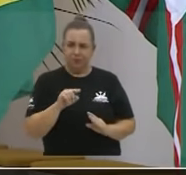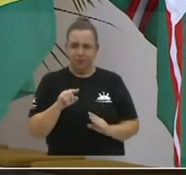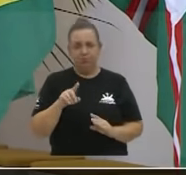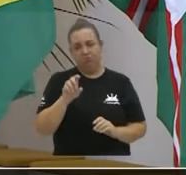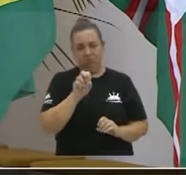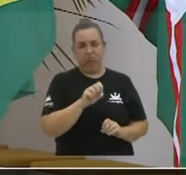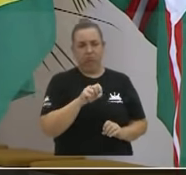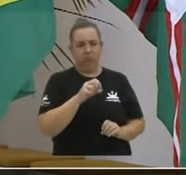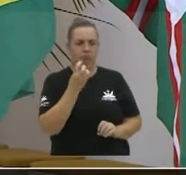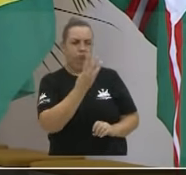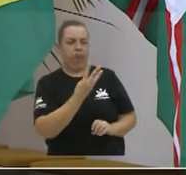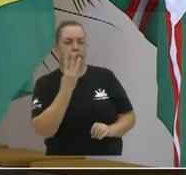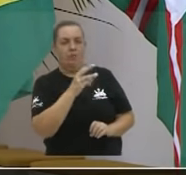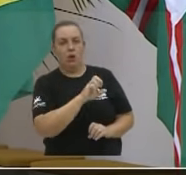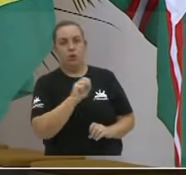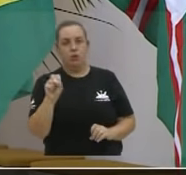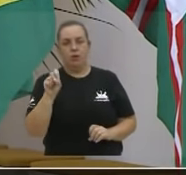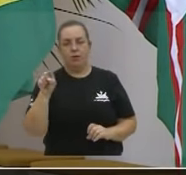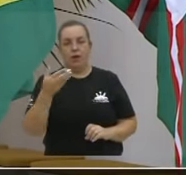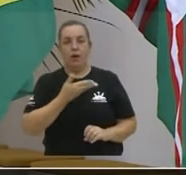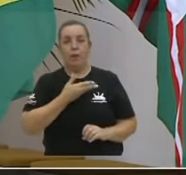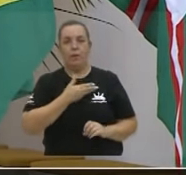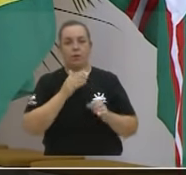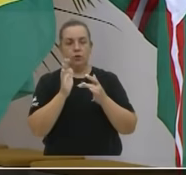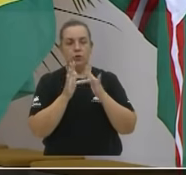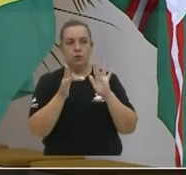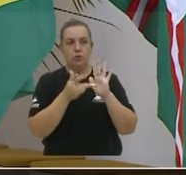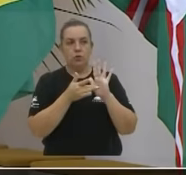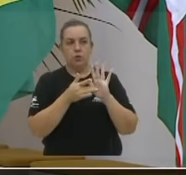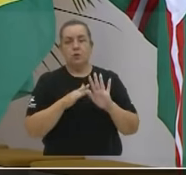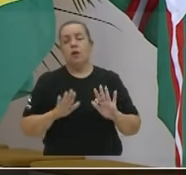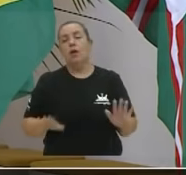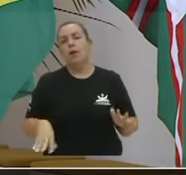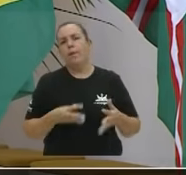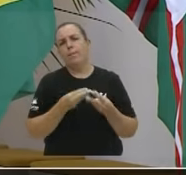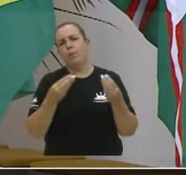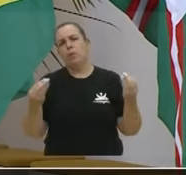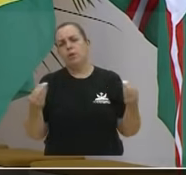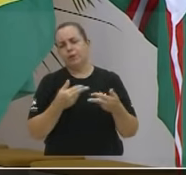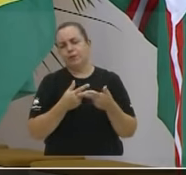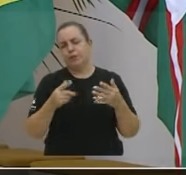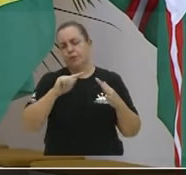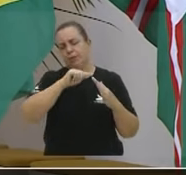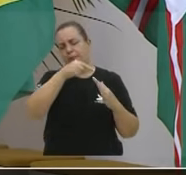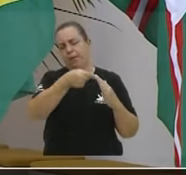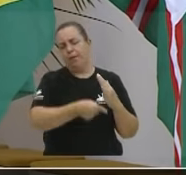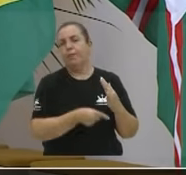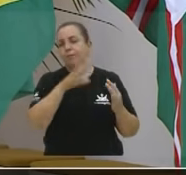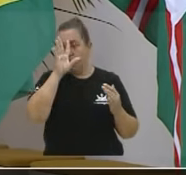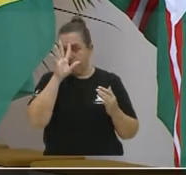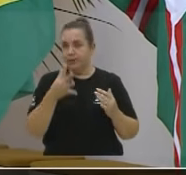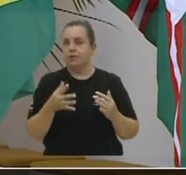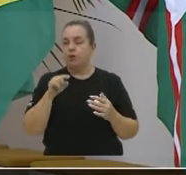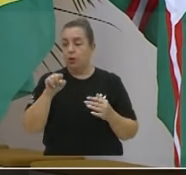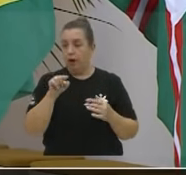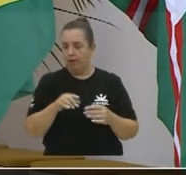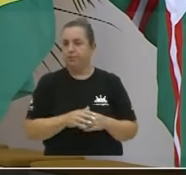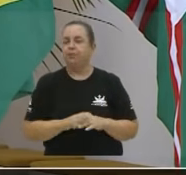solteirões, amigos de Jesus, muitos fatos se deram.